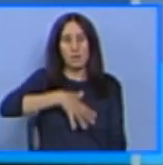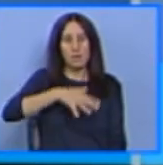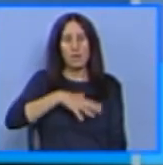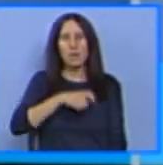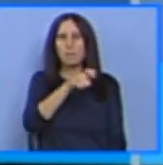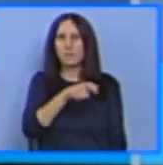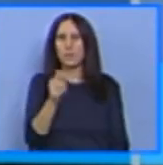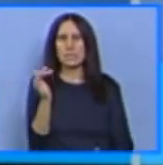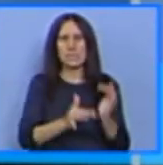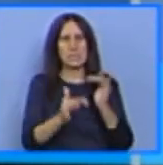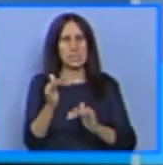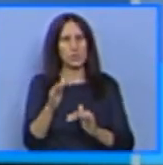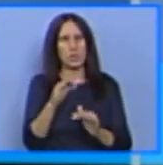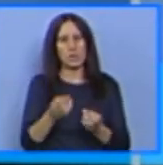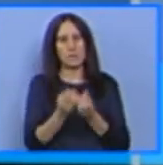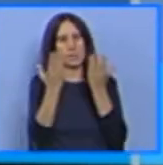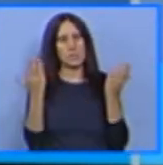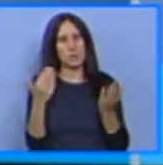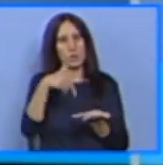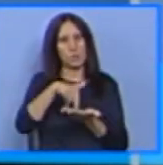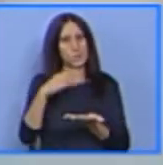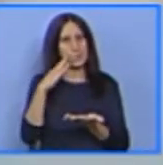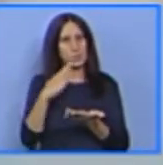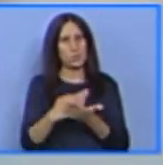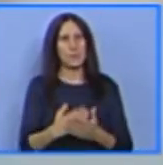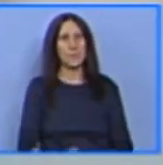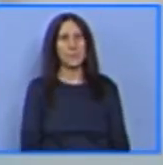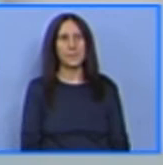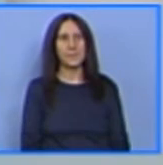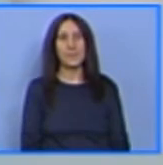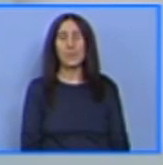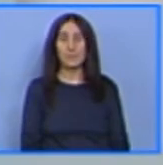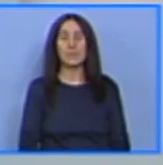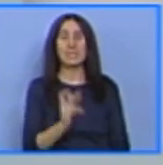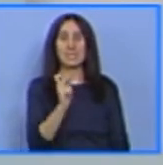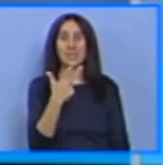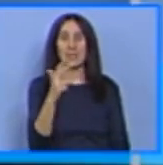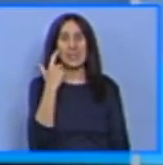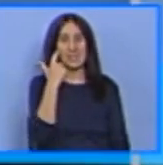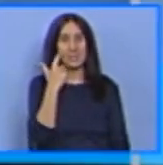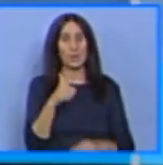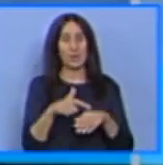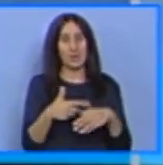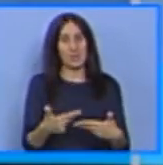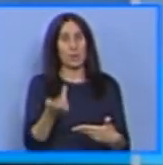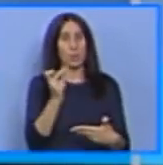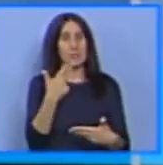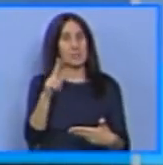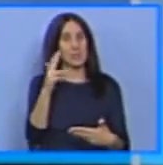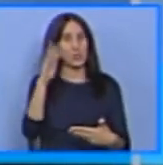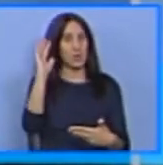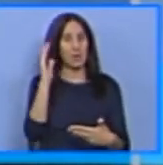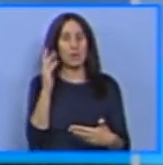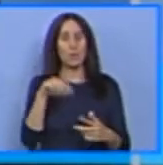pessoas nessa última aparição. Entretanto, estamos no centenário, passaram 100 anos, estamos a concluir